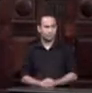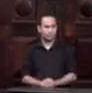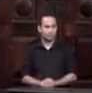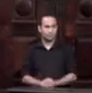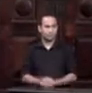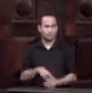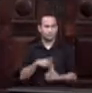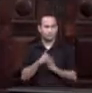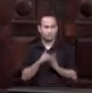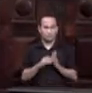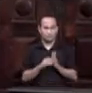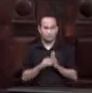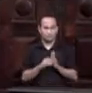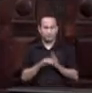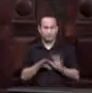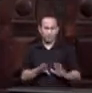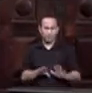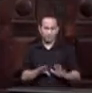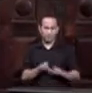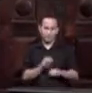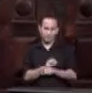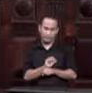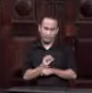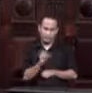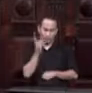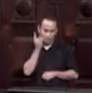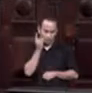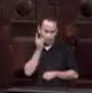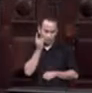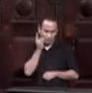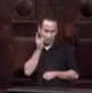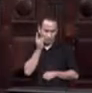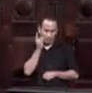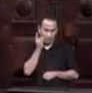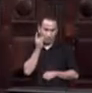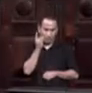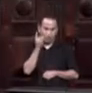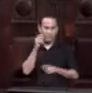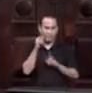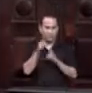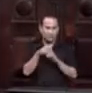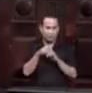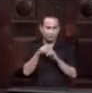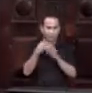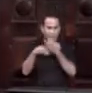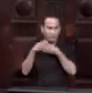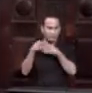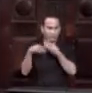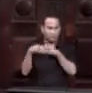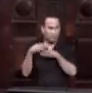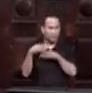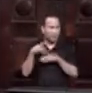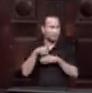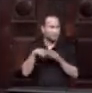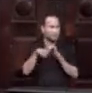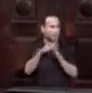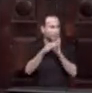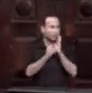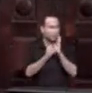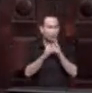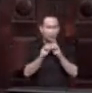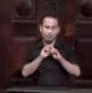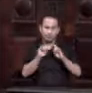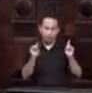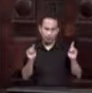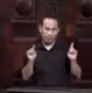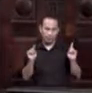vai criar problema por isso. Olha só, senhor. Mas, espera aí, deputado Luiz, da vez passada, se não estava claro no regimento, a gente negou essa questão.